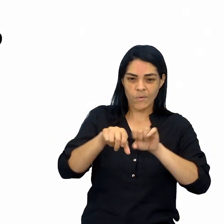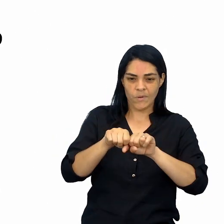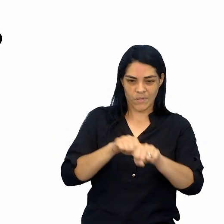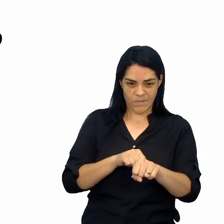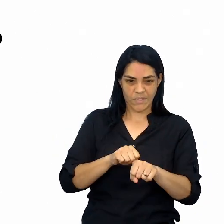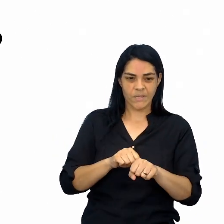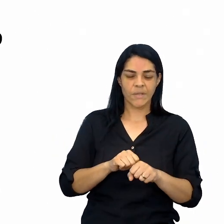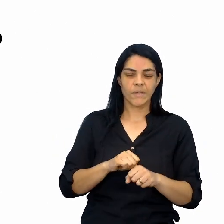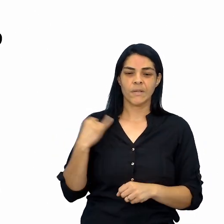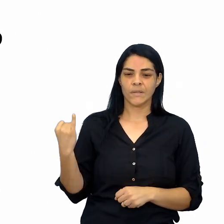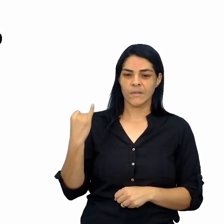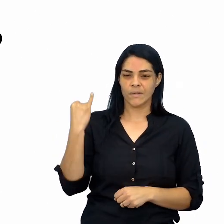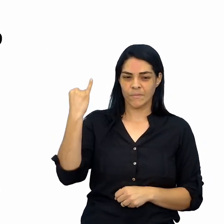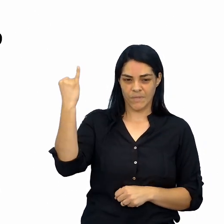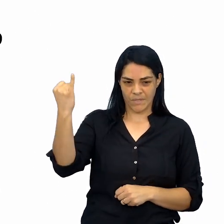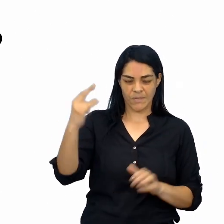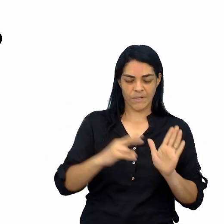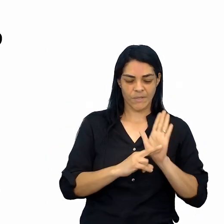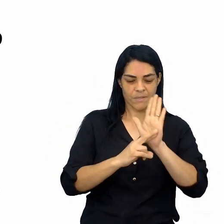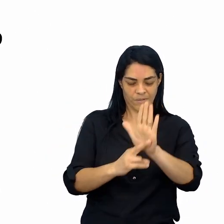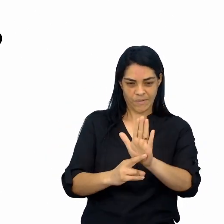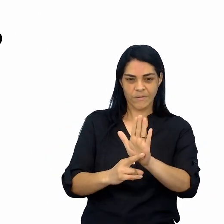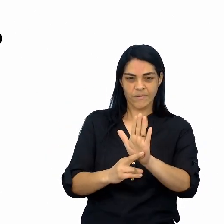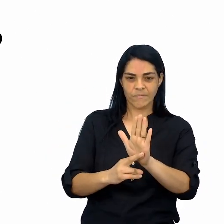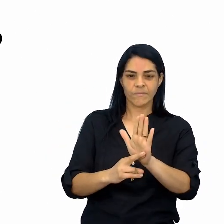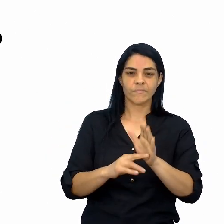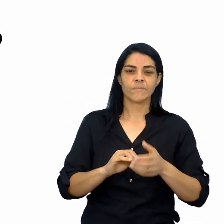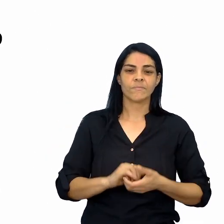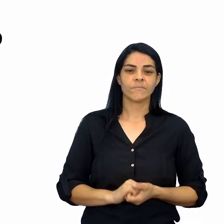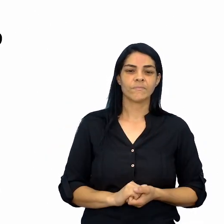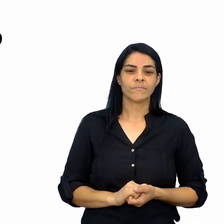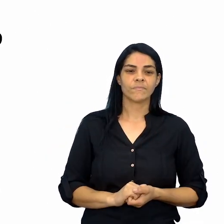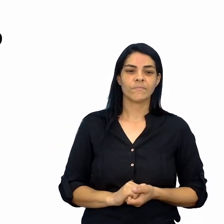a importância da representação do interlocutor,